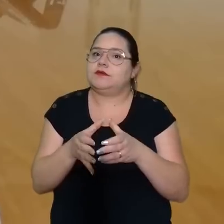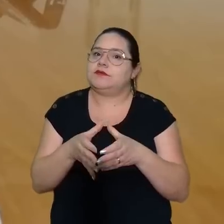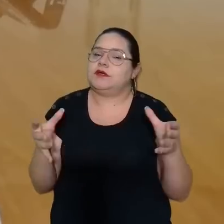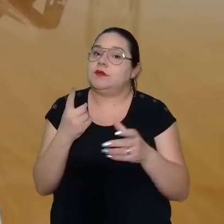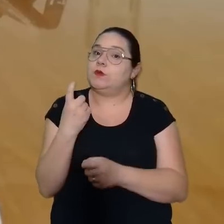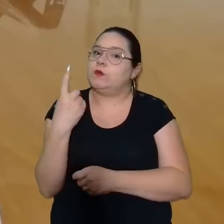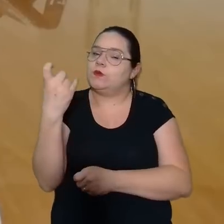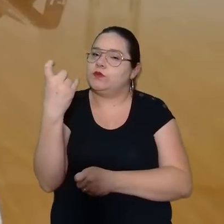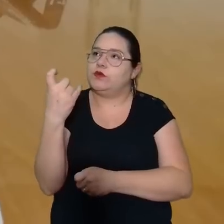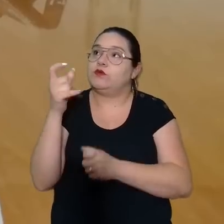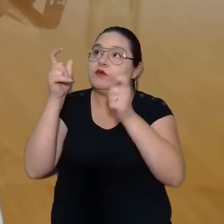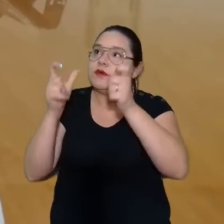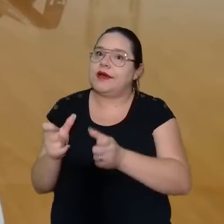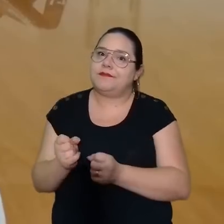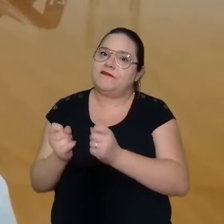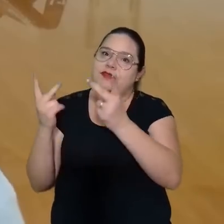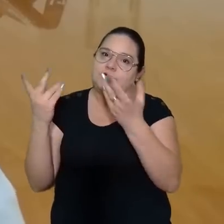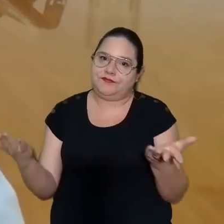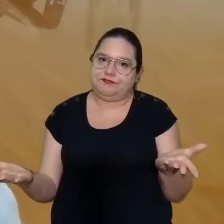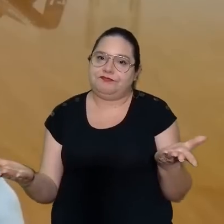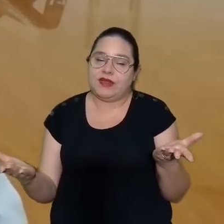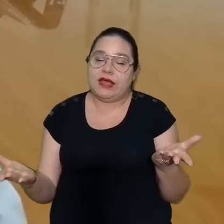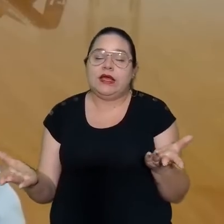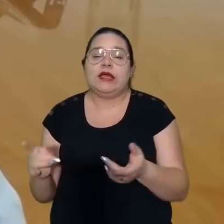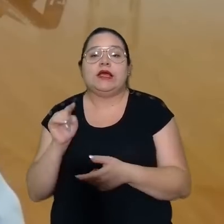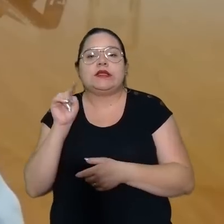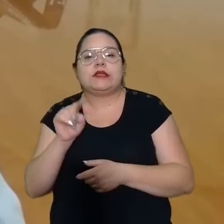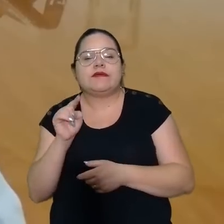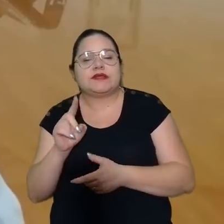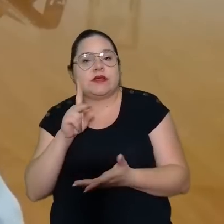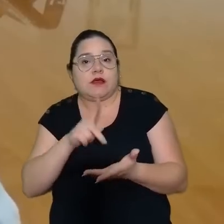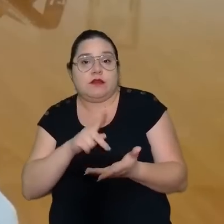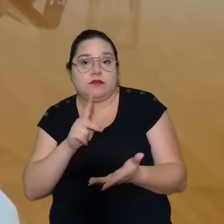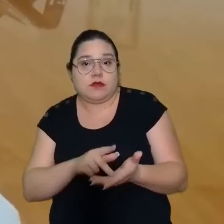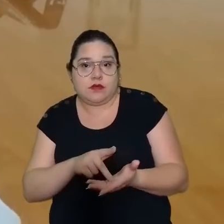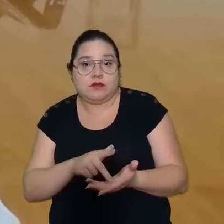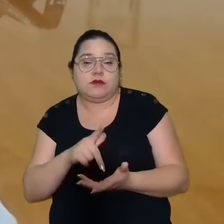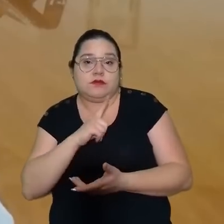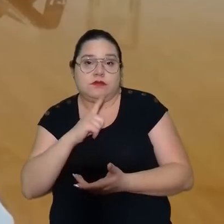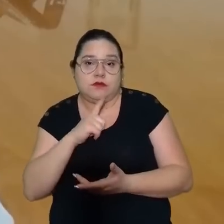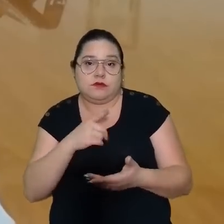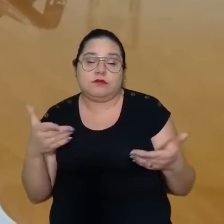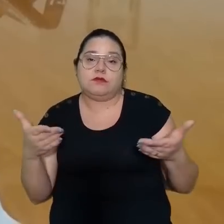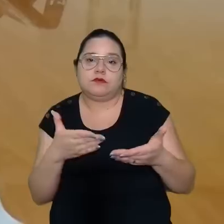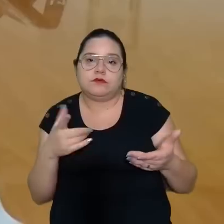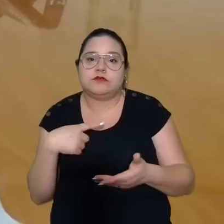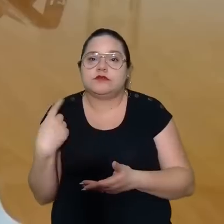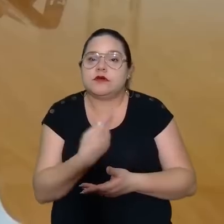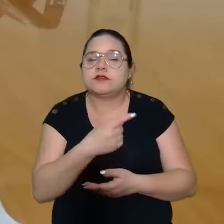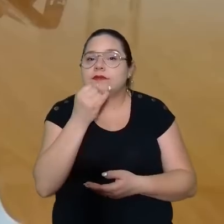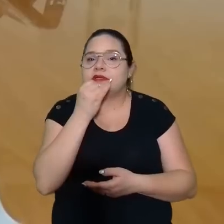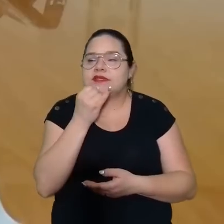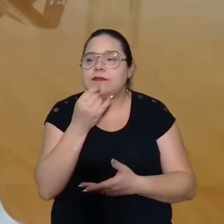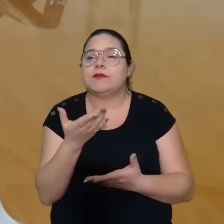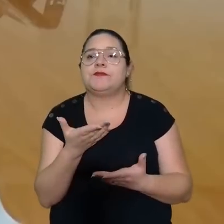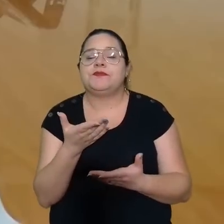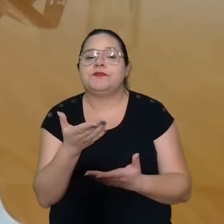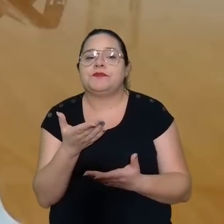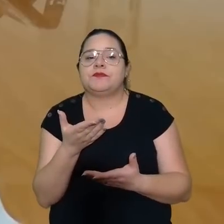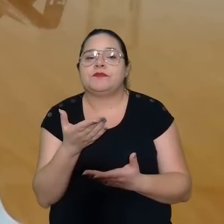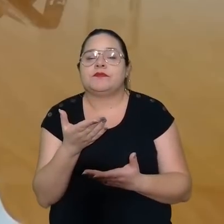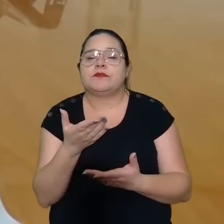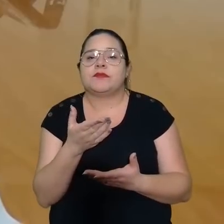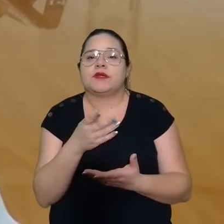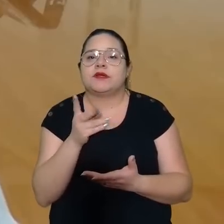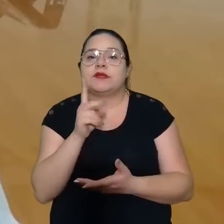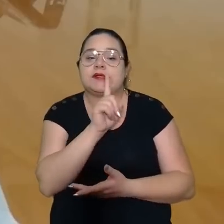mercado. Então, acho que isso é uma realidade. Nós, por exemplo, nós éramos 100% do